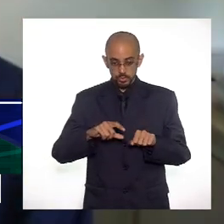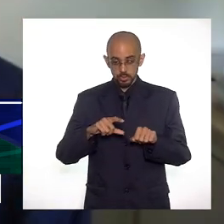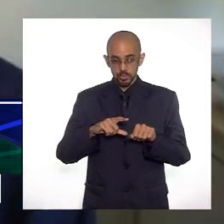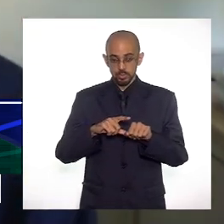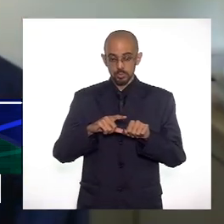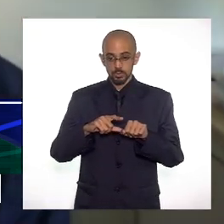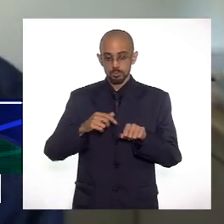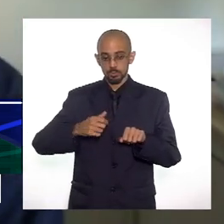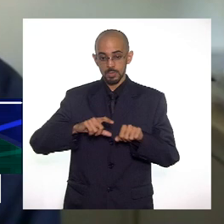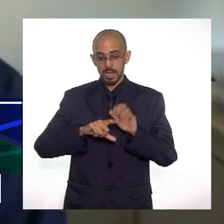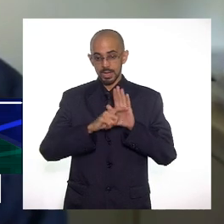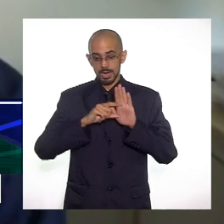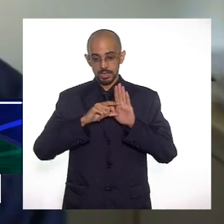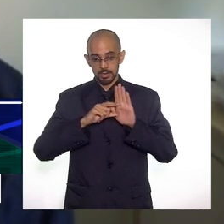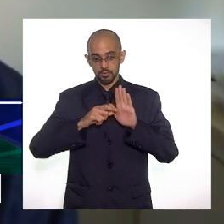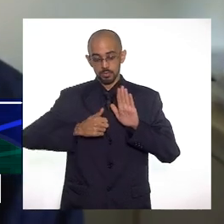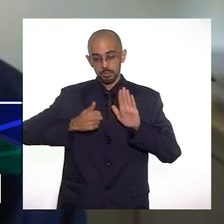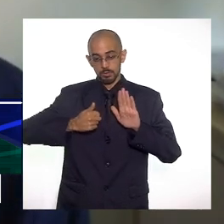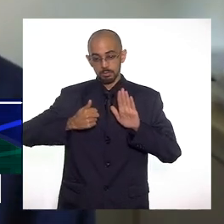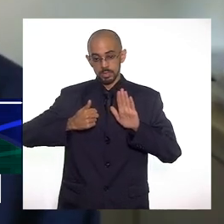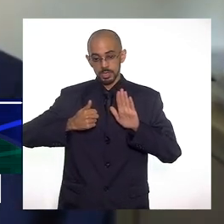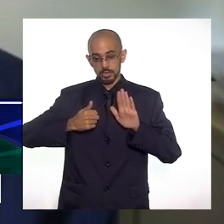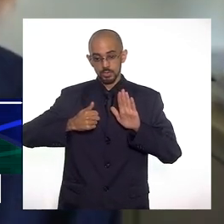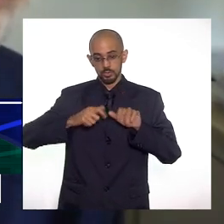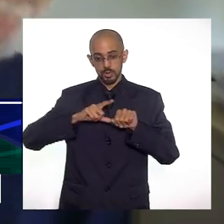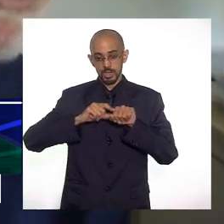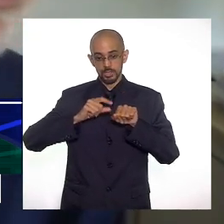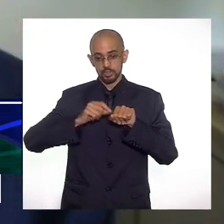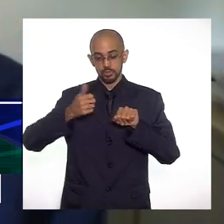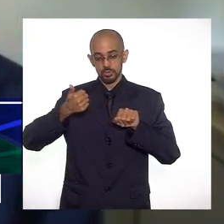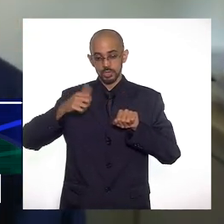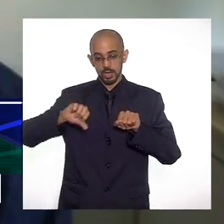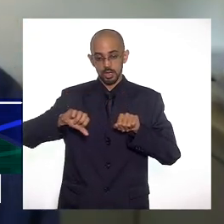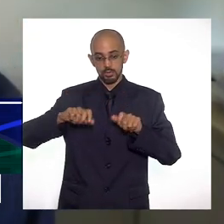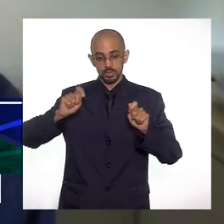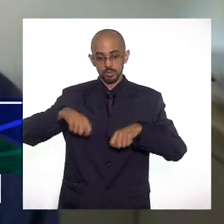os gastos que você não tem como estabilizar nas